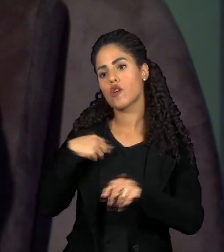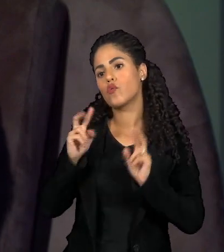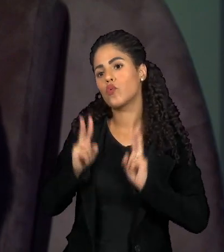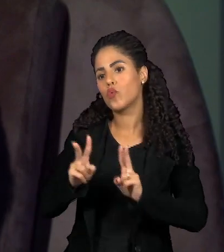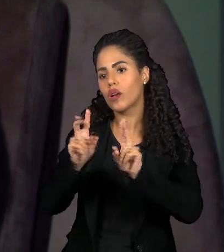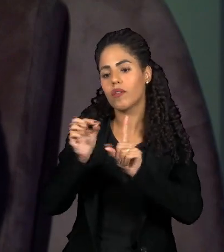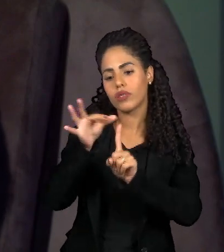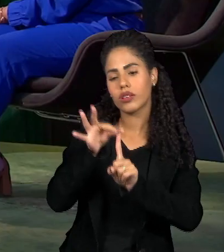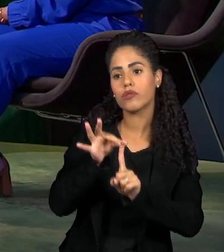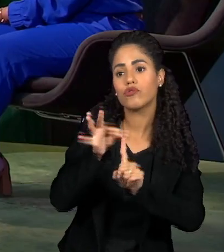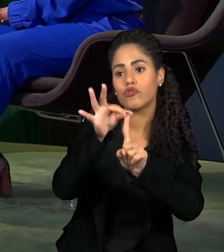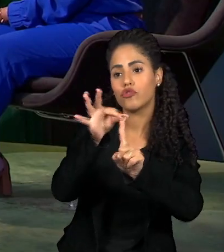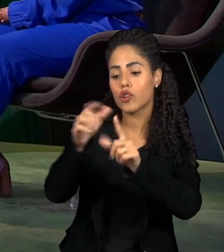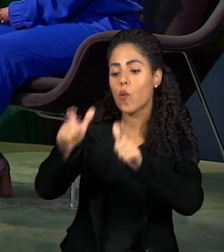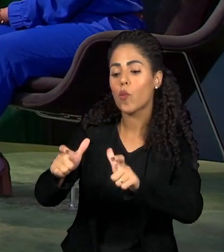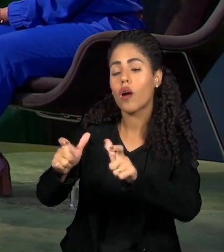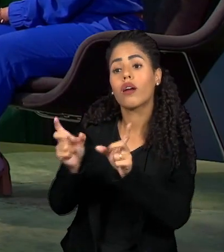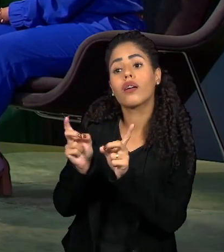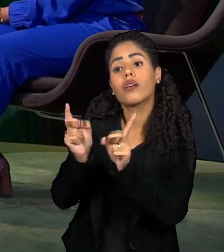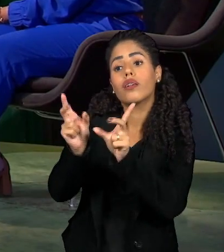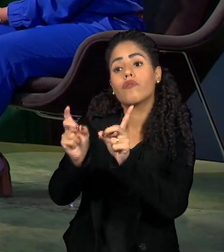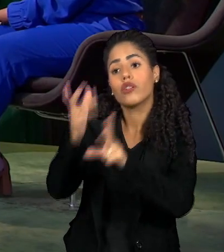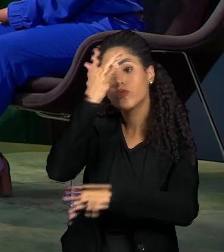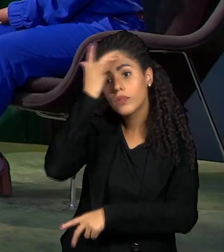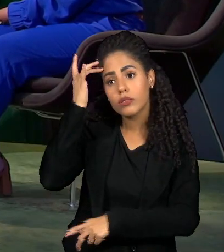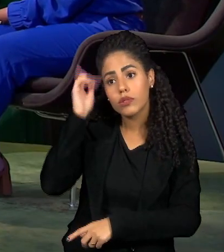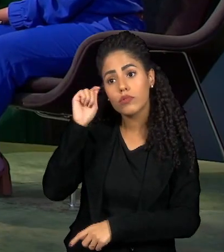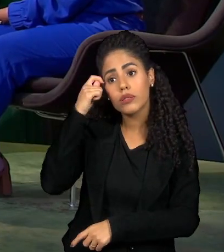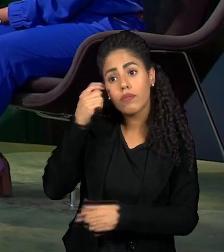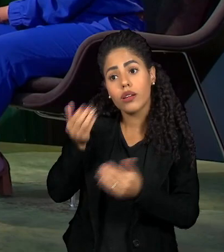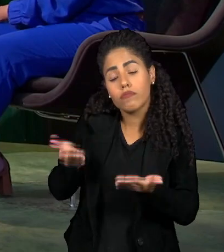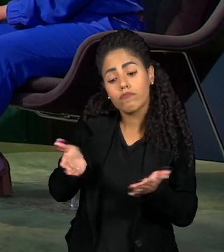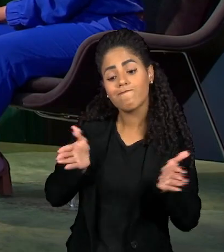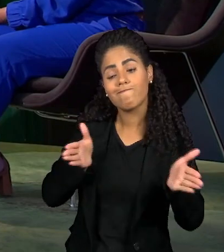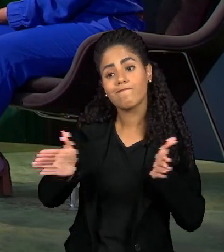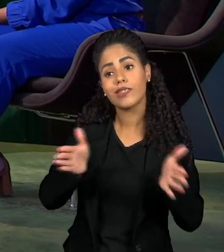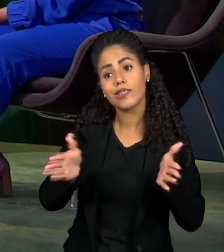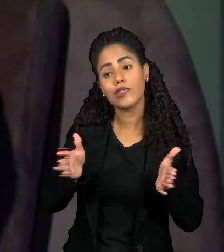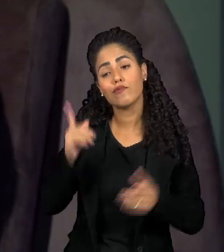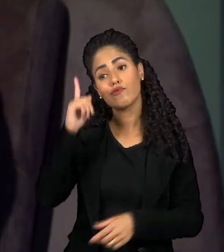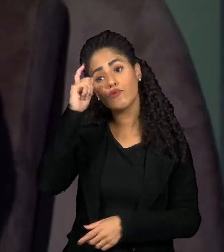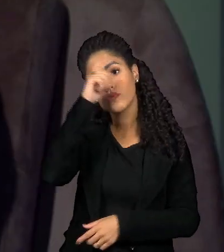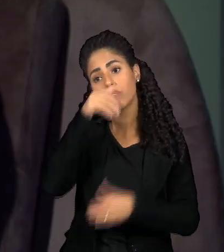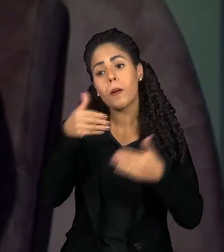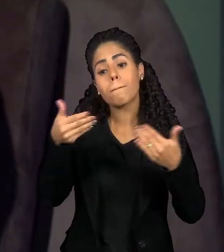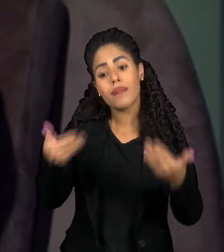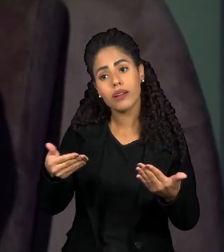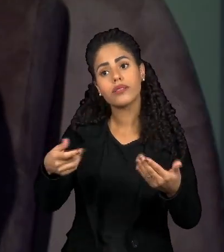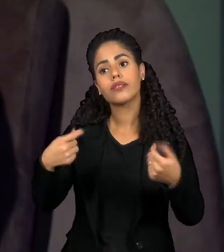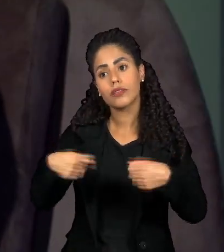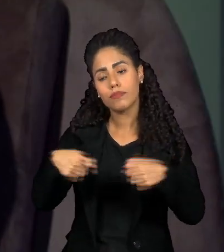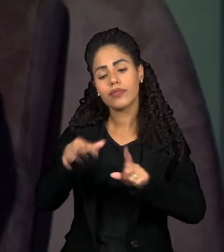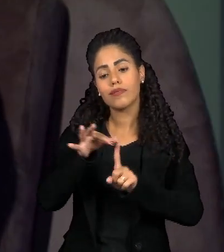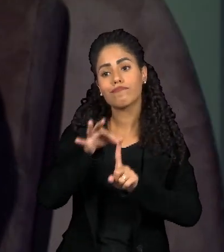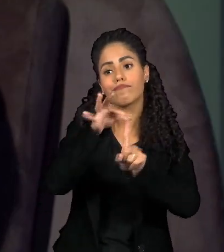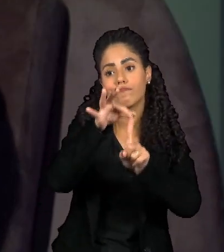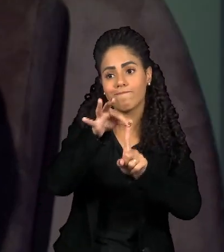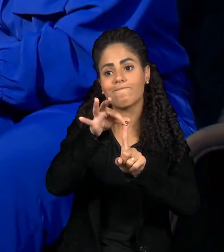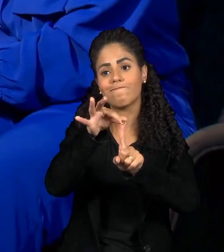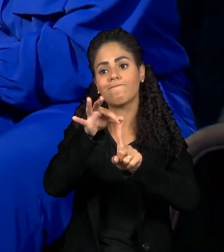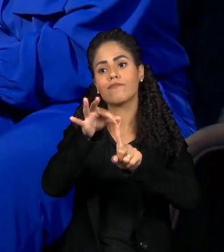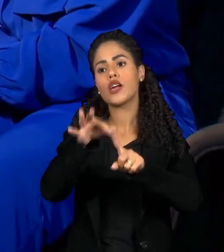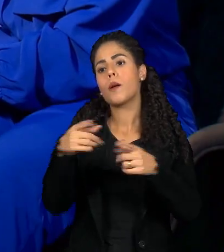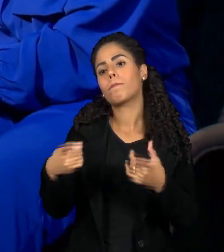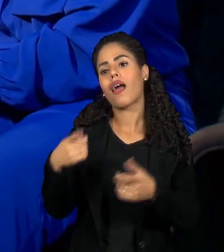de racismo imobiliário, na perspectiva relacionada a acessar mesmo a aquisição de um imóvel ou mesmo uma locação,